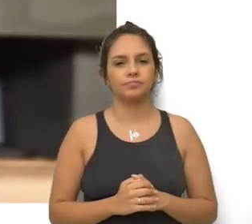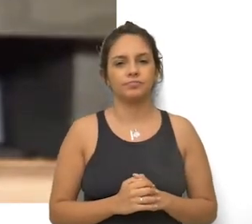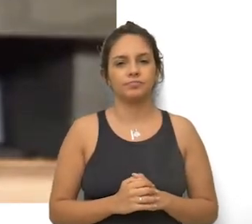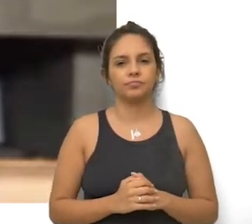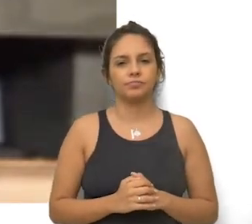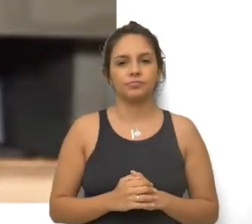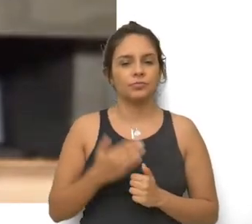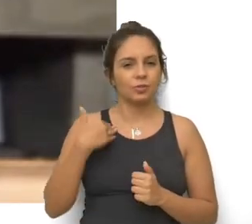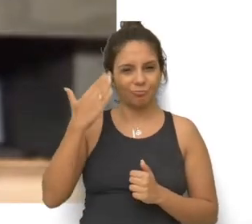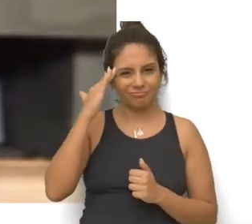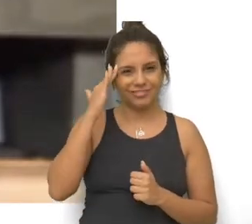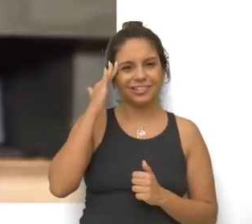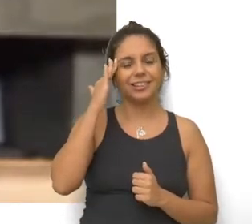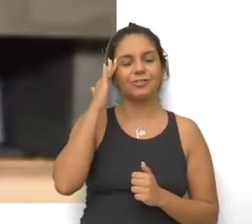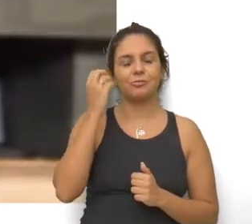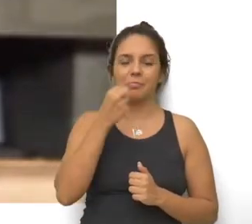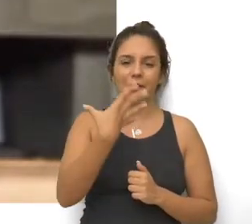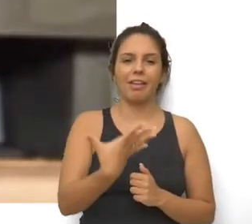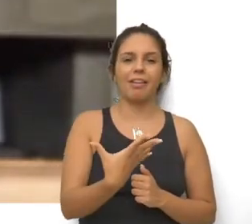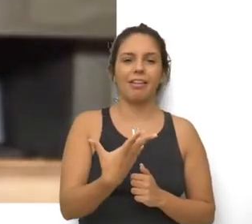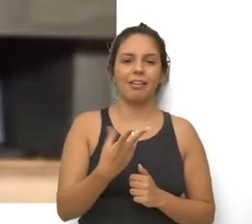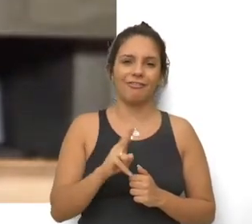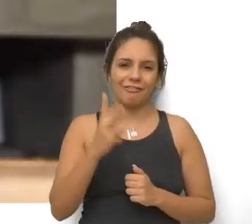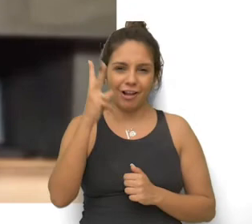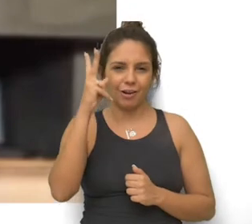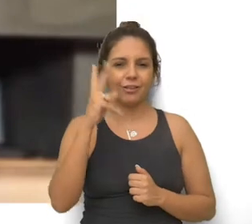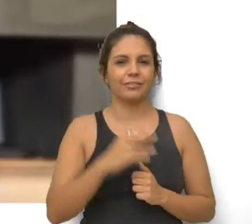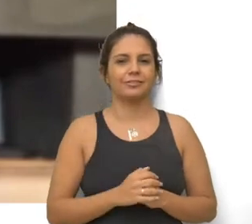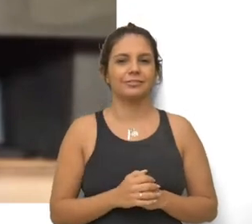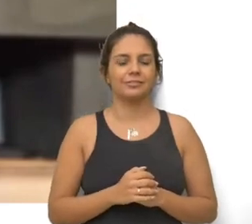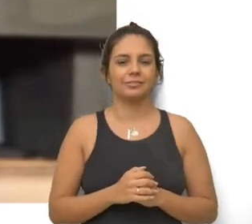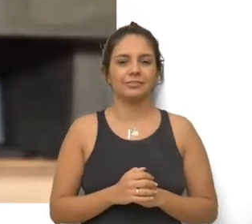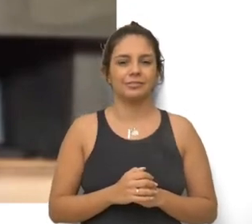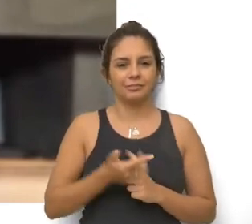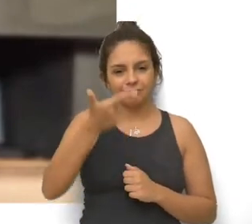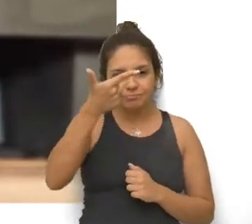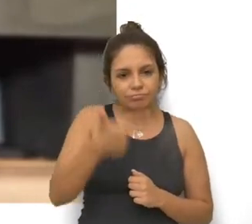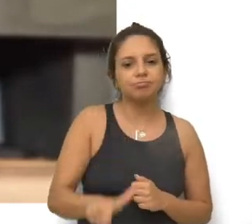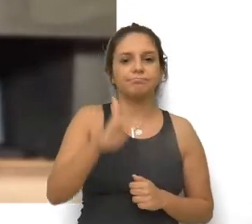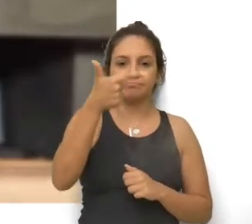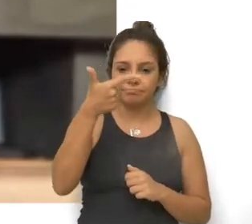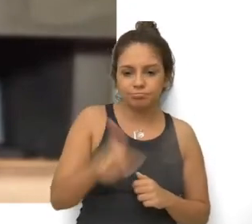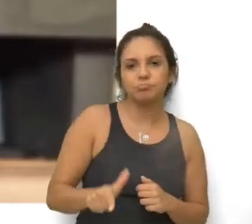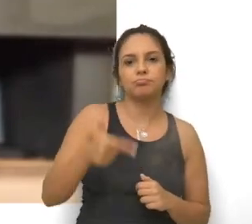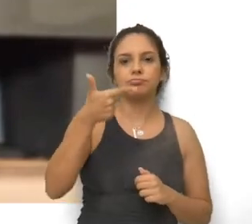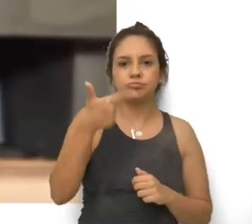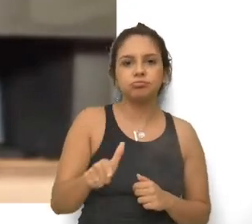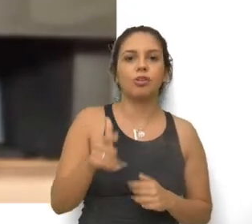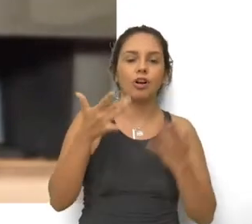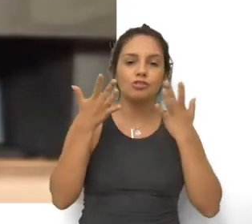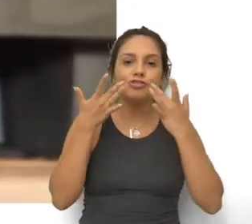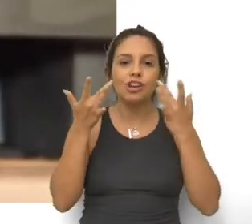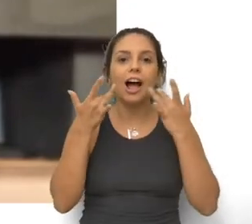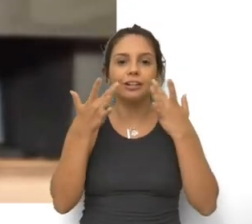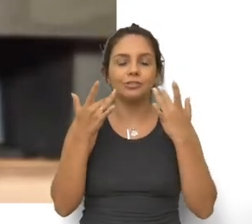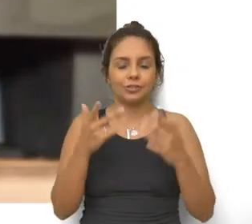E eu entendi bem esse valor que é a repetição no teatro, não é? Que